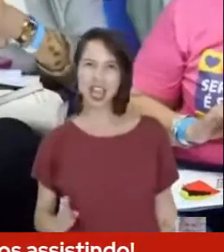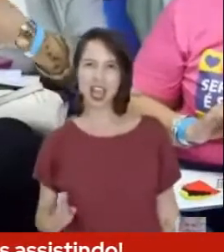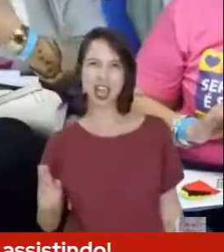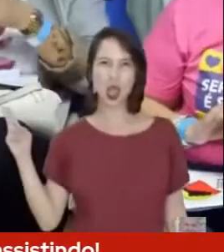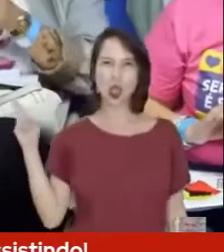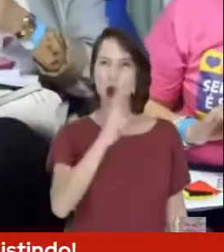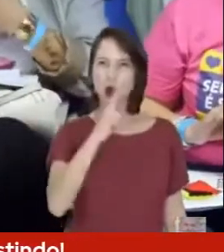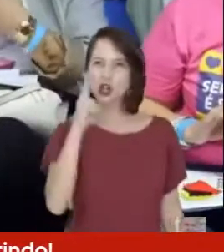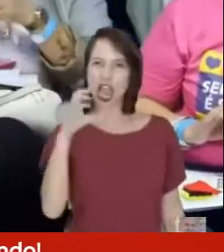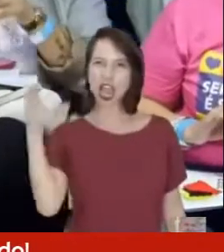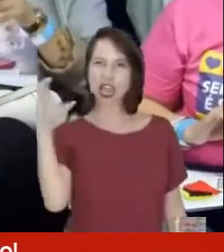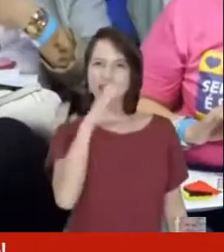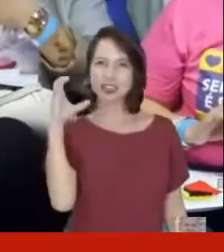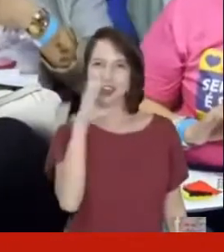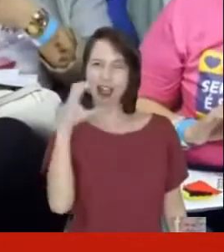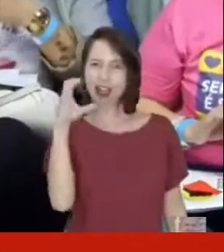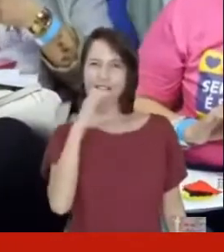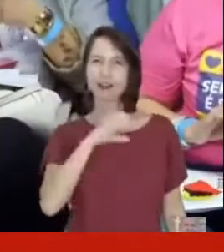Brasil!